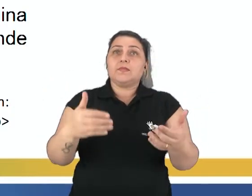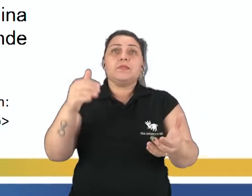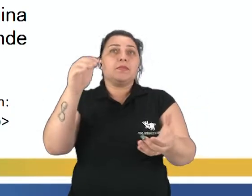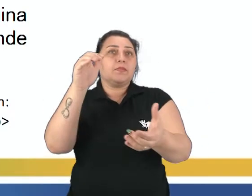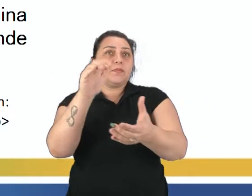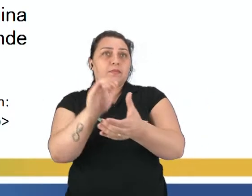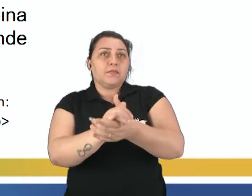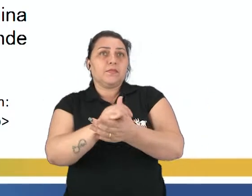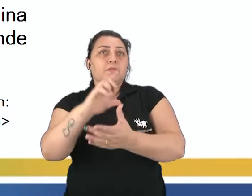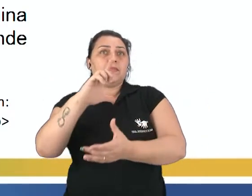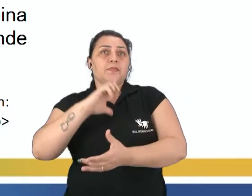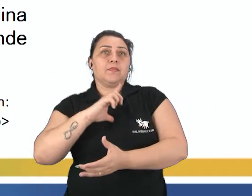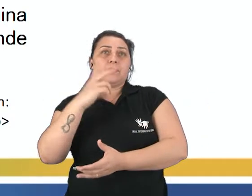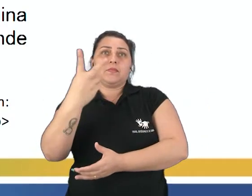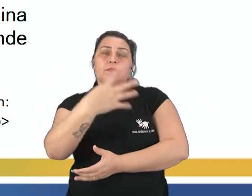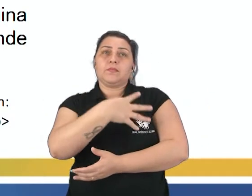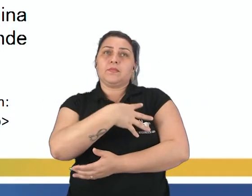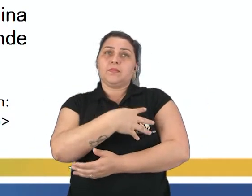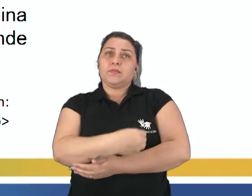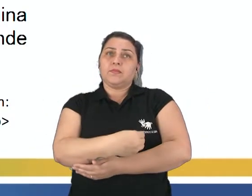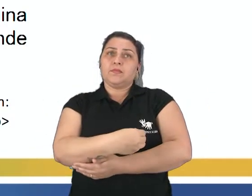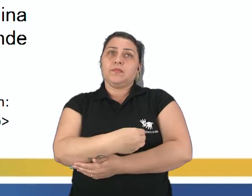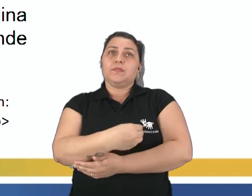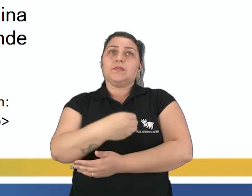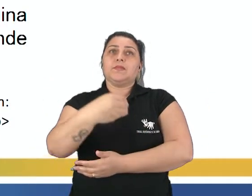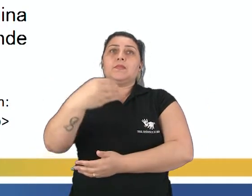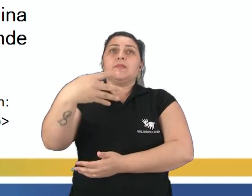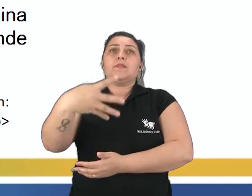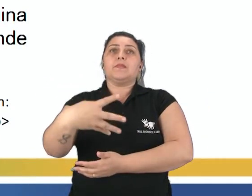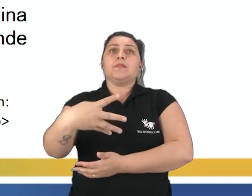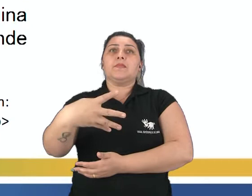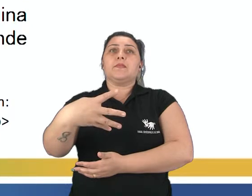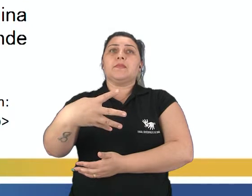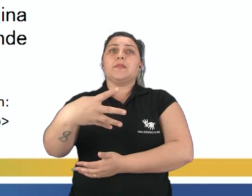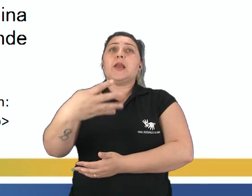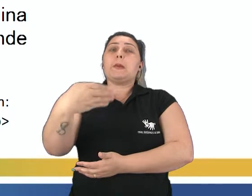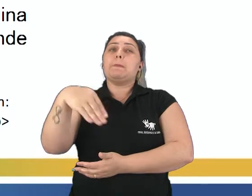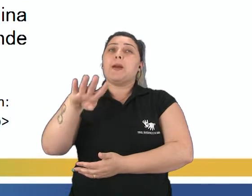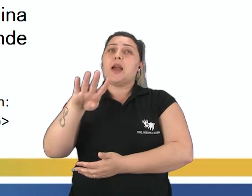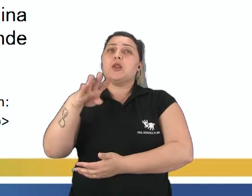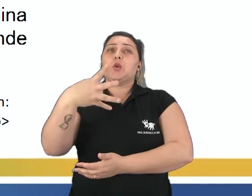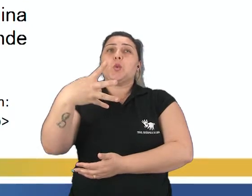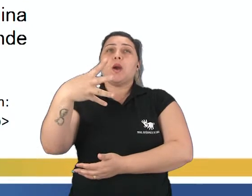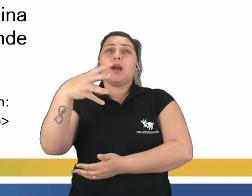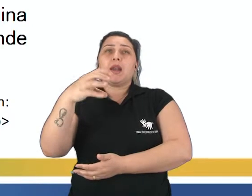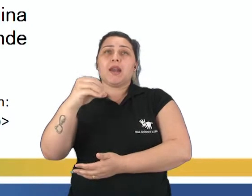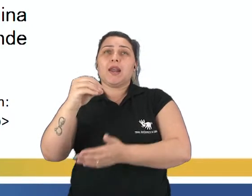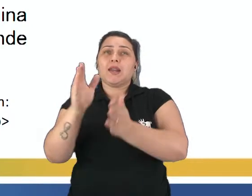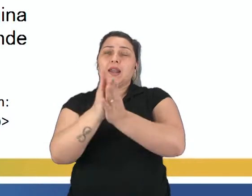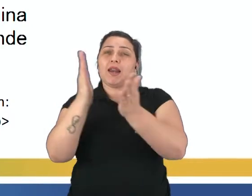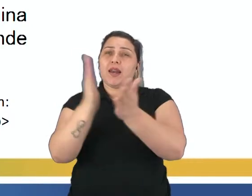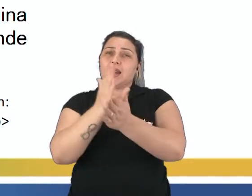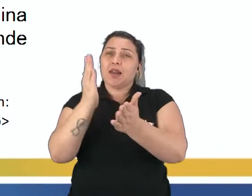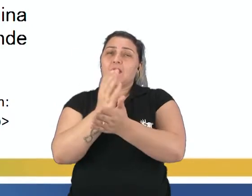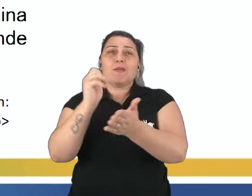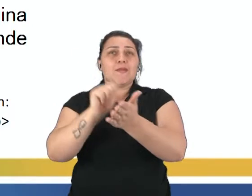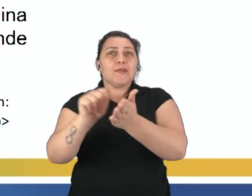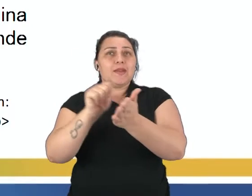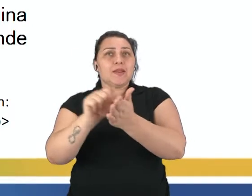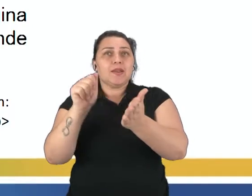até hoje. É casada, tem 2 filhos e mais de 40 livros